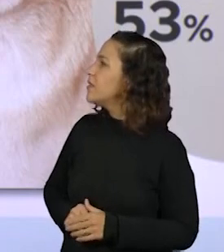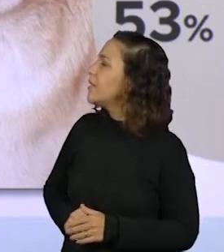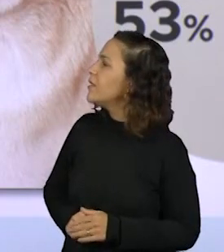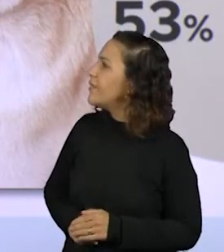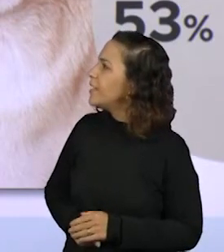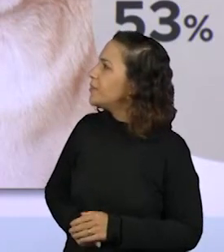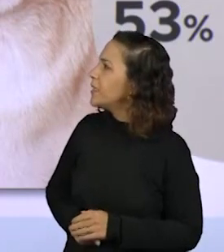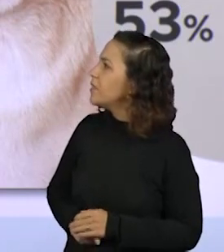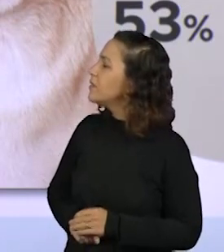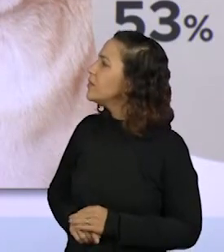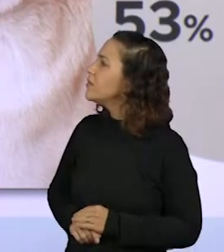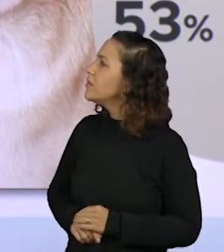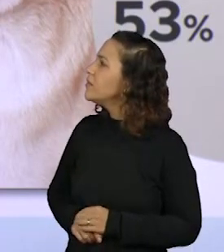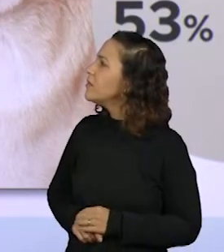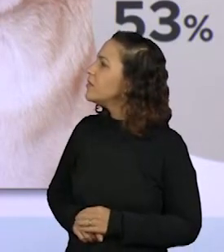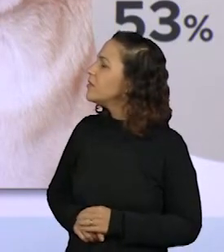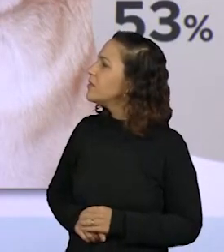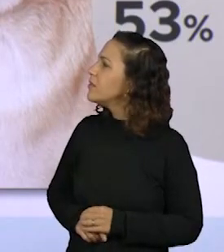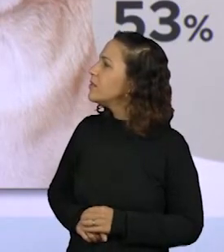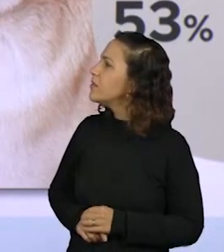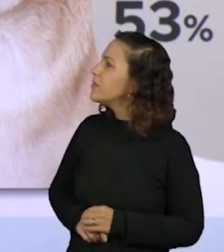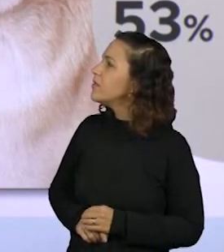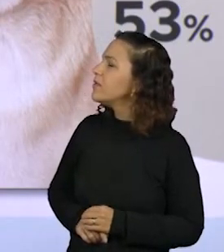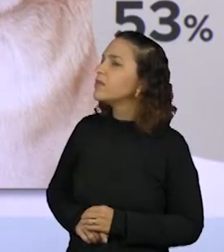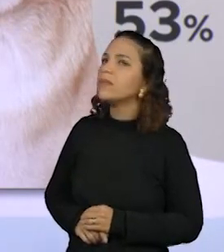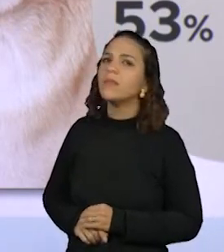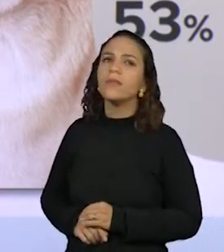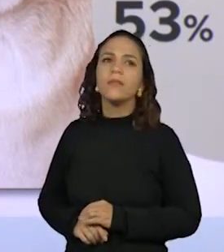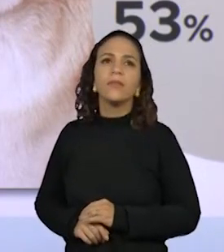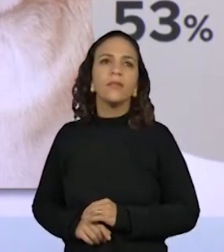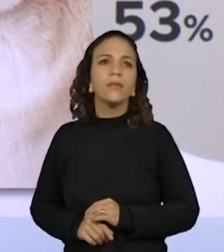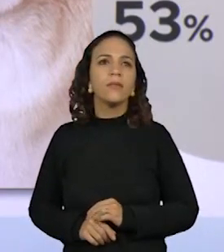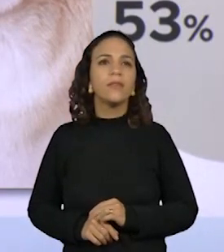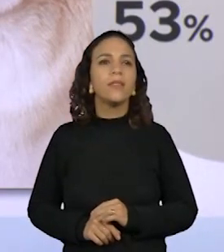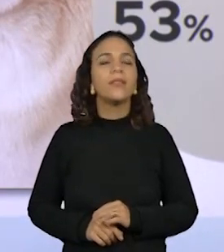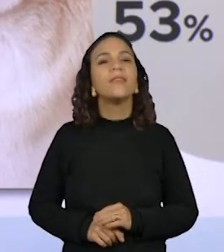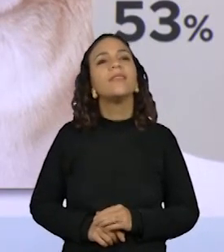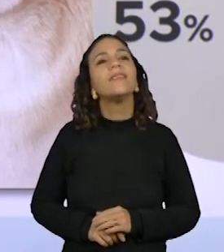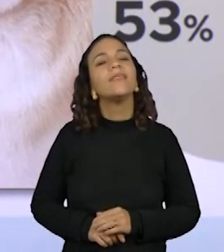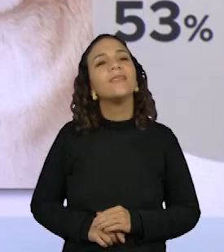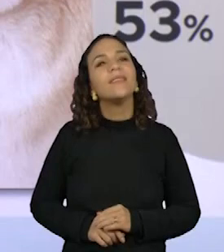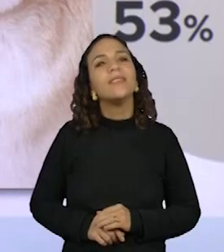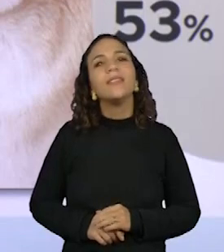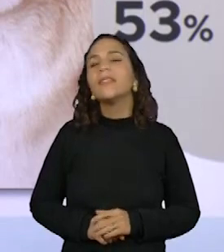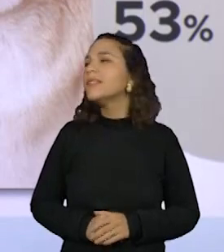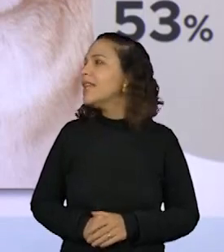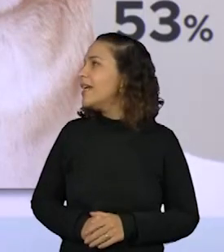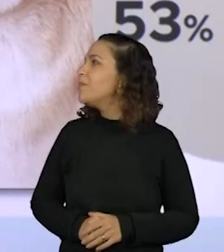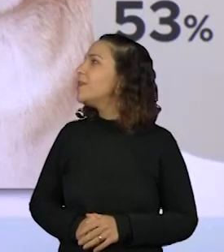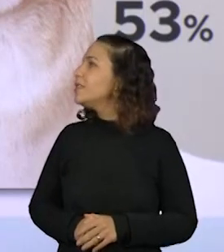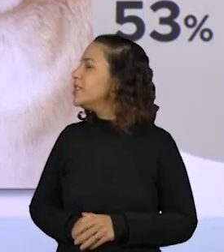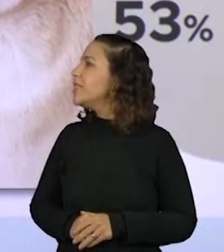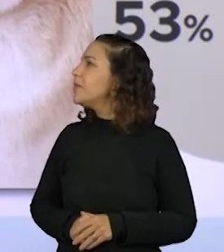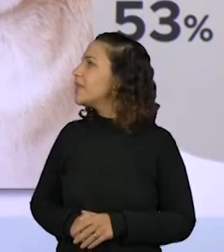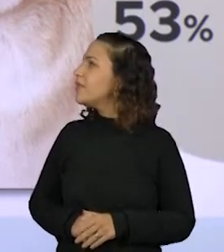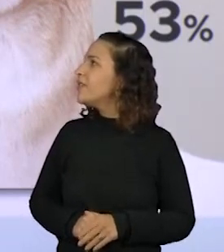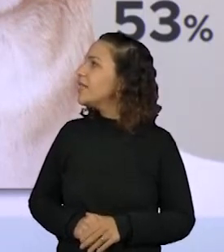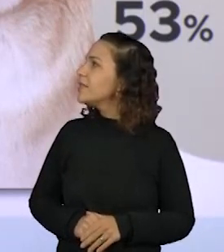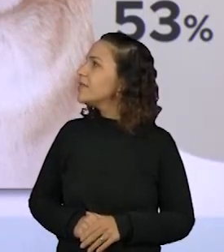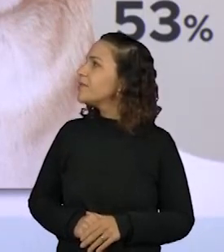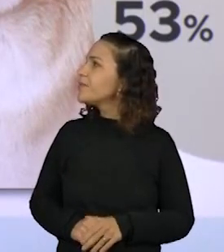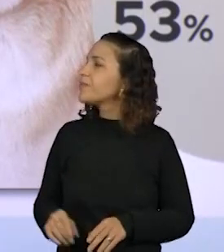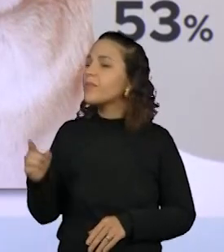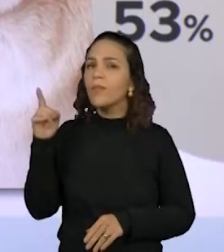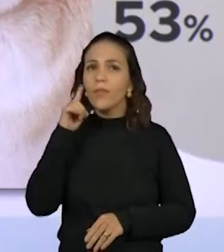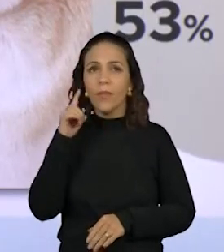divulgada quando? 17 de setembro. Por quem? Quem que divulgou? Vejam, é a Comissão